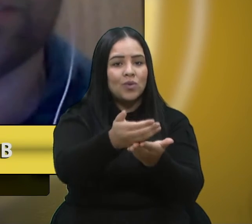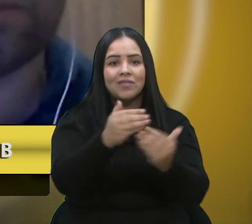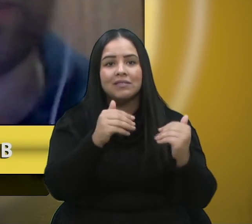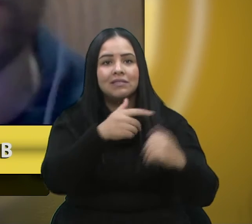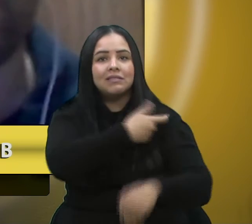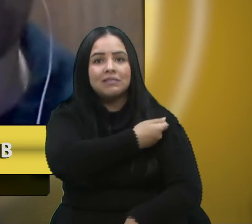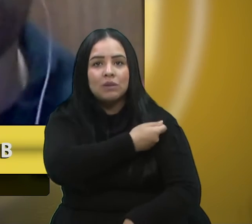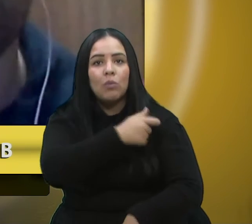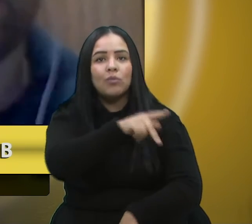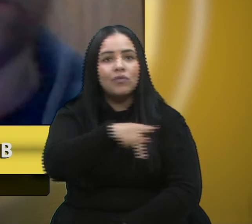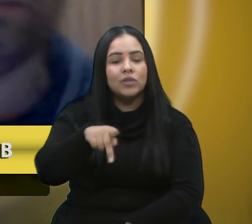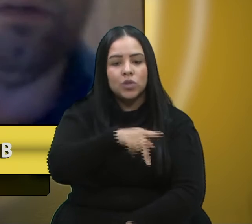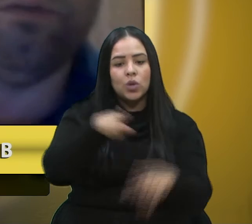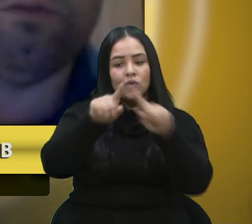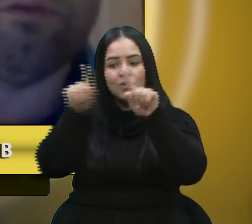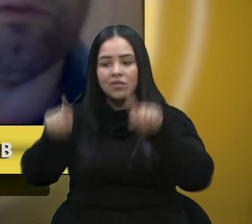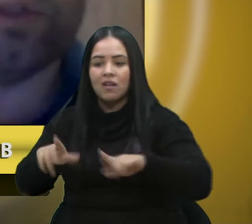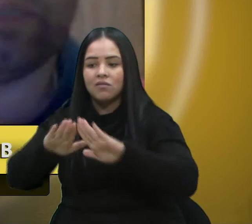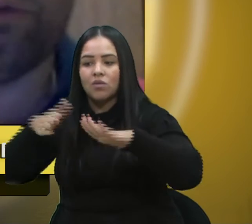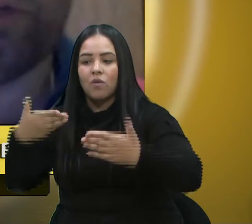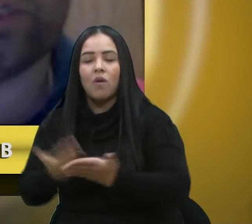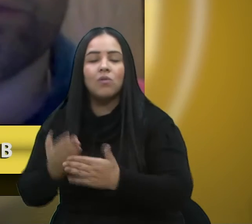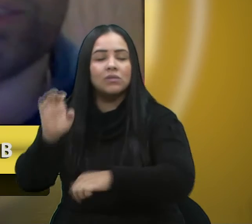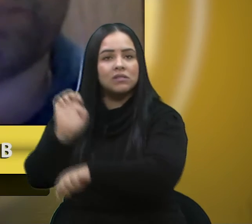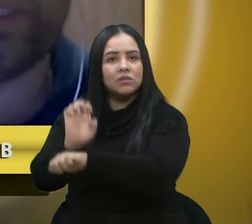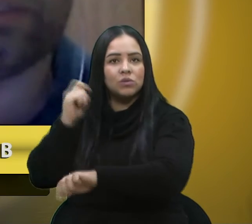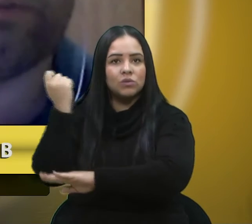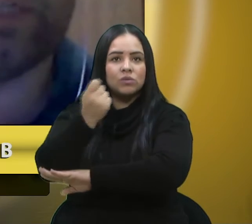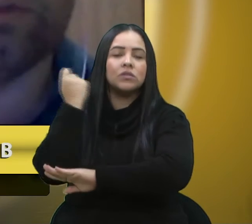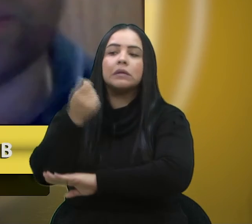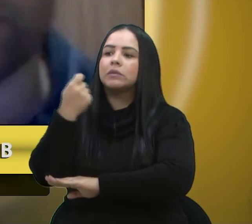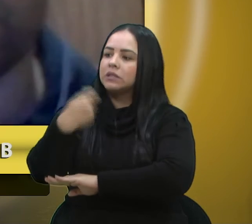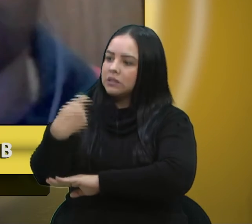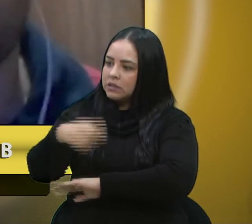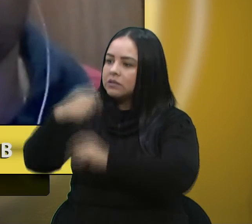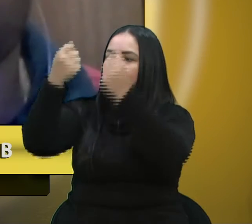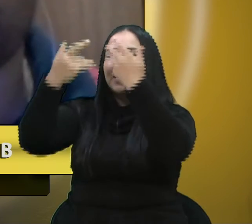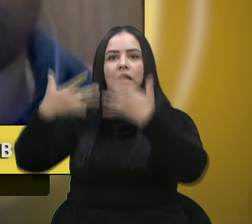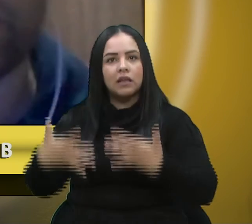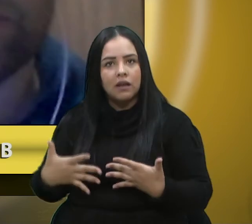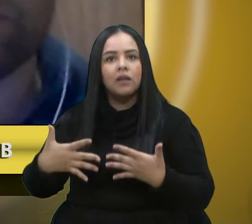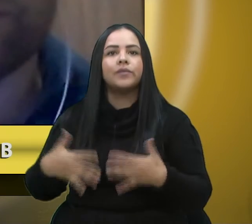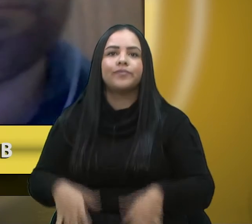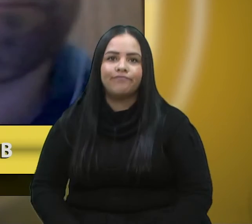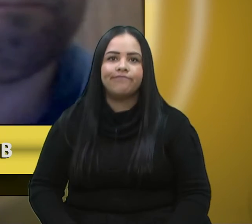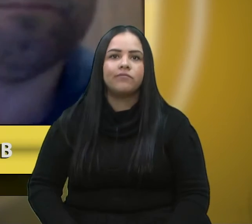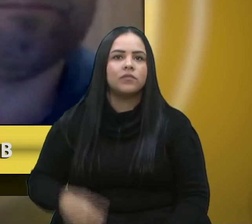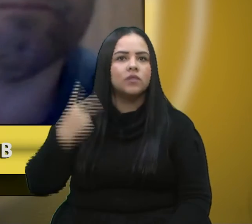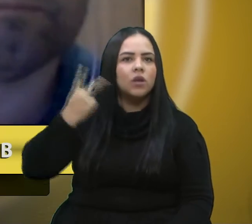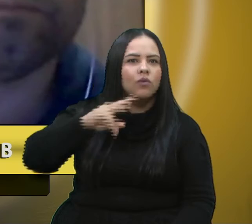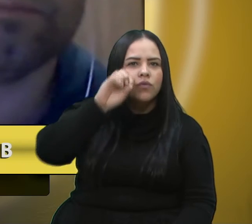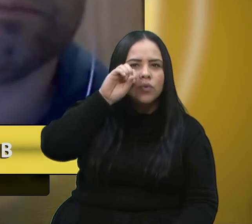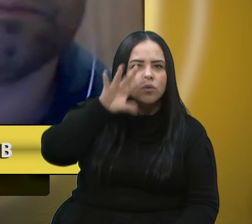escolas, né? Então, o estado do Rio Grande do Sul que explique. Vereador Fiuza, é isso?